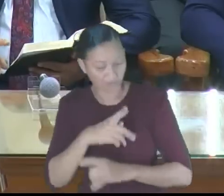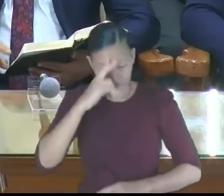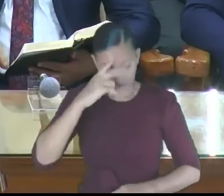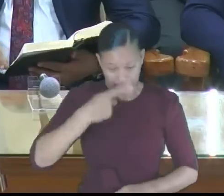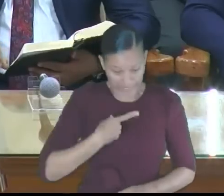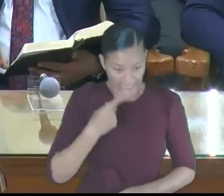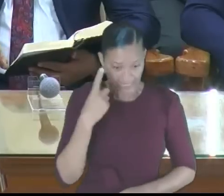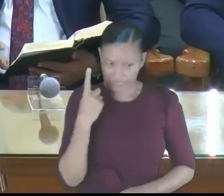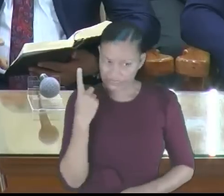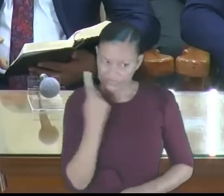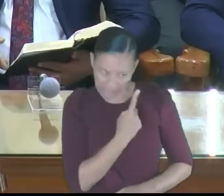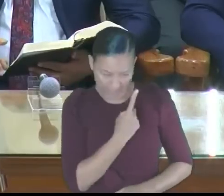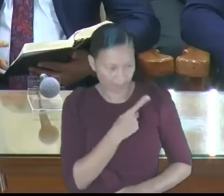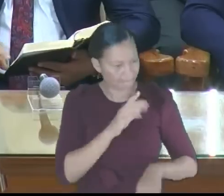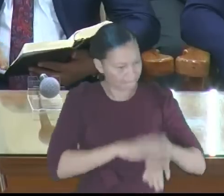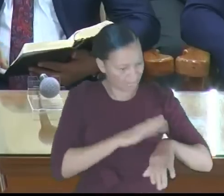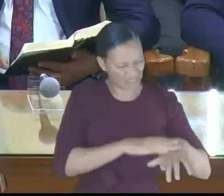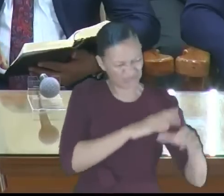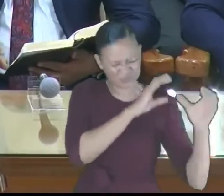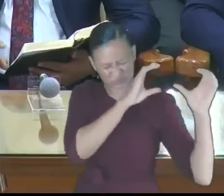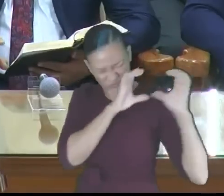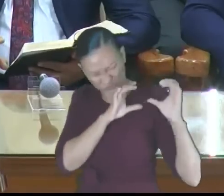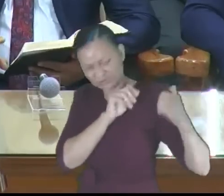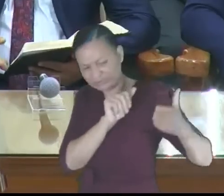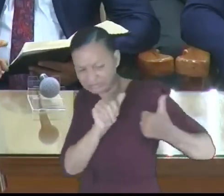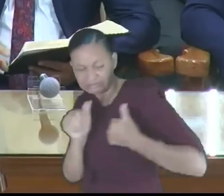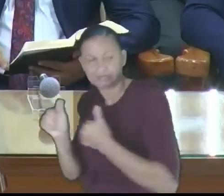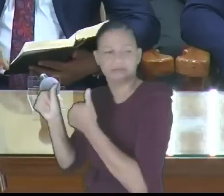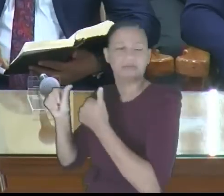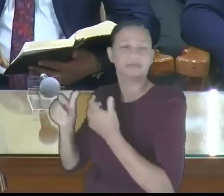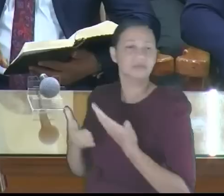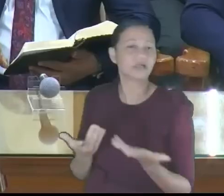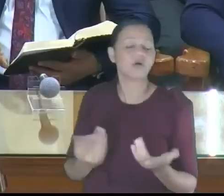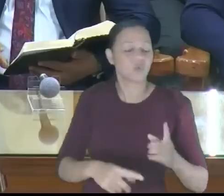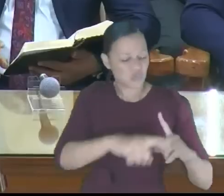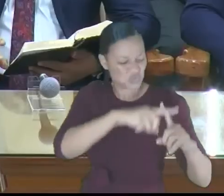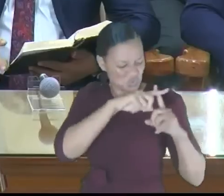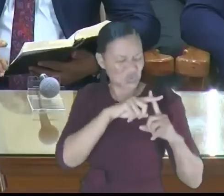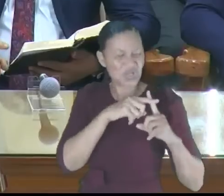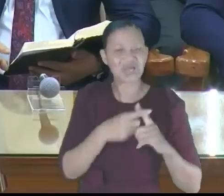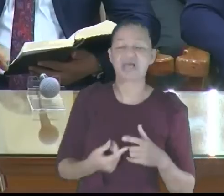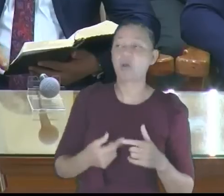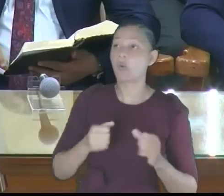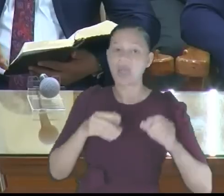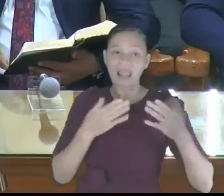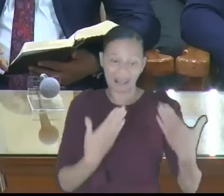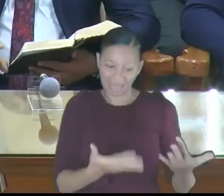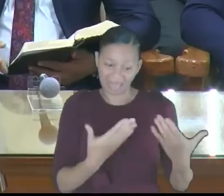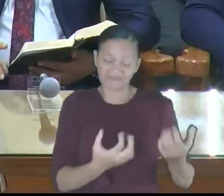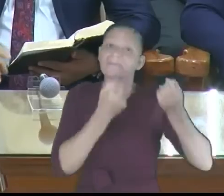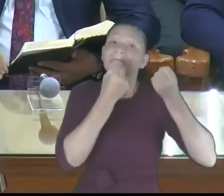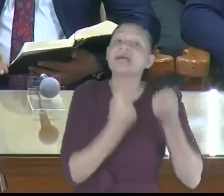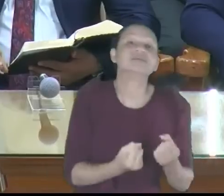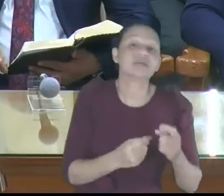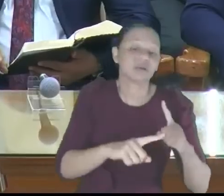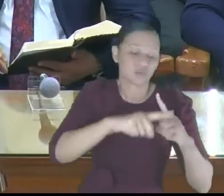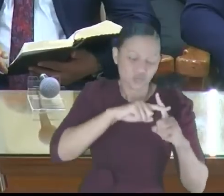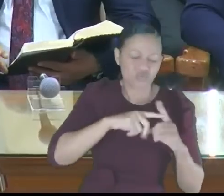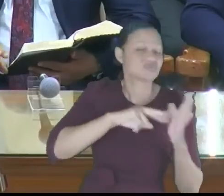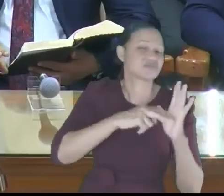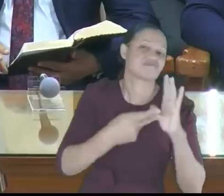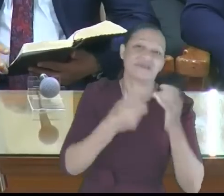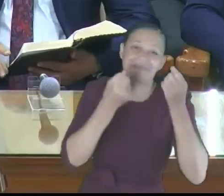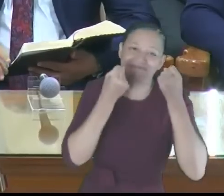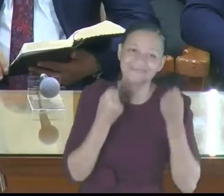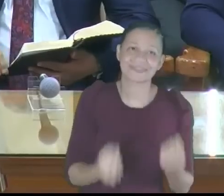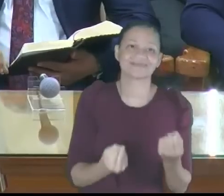que, meus amados irmãos? A sua cruz. A sua cruz e o que, irmãos amados? Siga-me. Cruz é coisa de farra ou é coisa de dor? Dor. Cruz é coisa